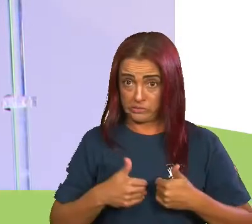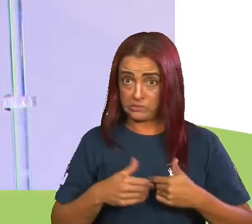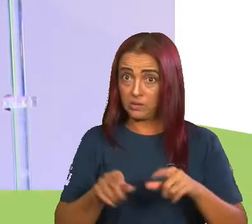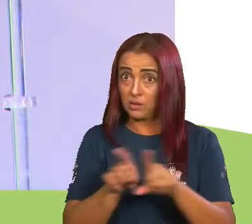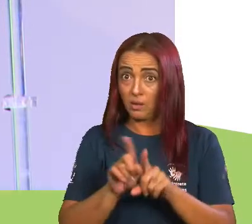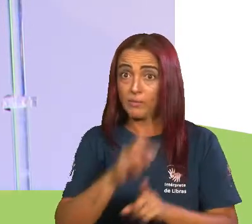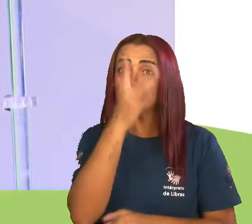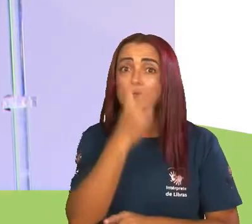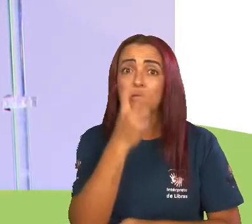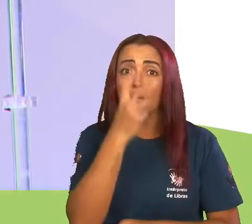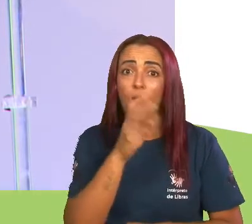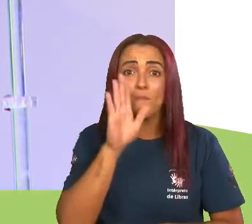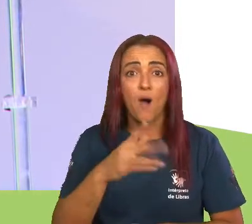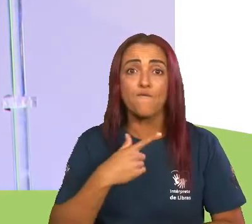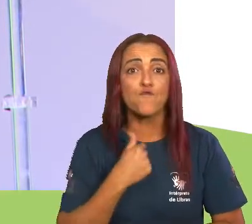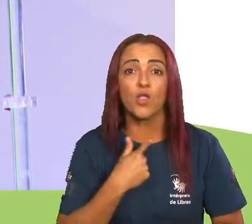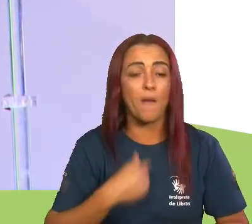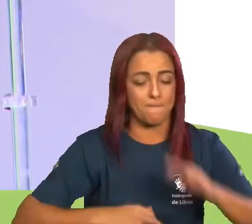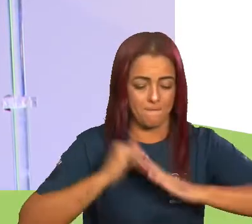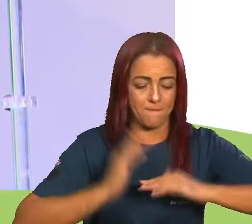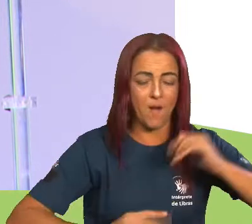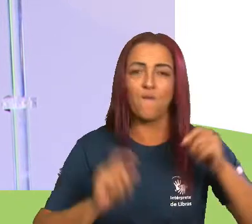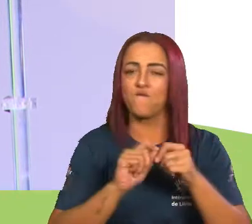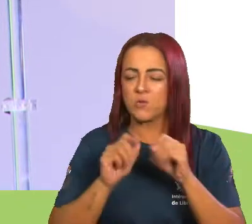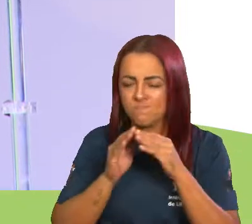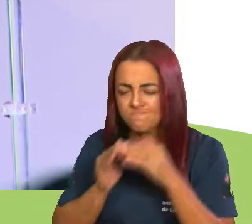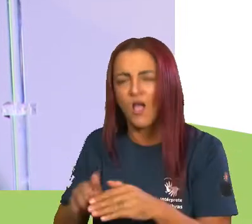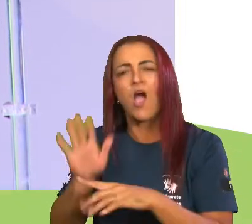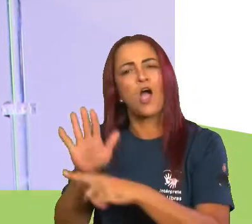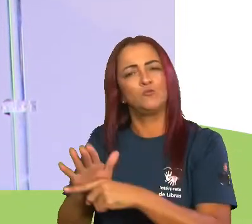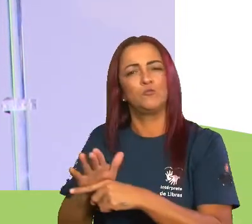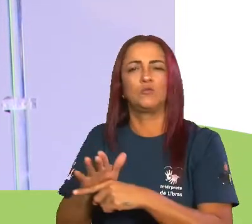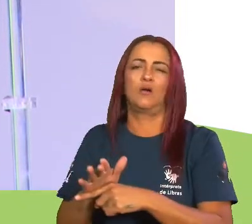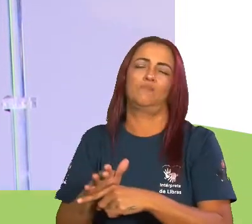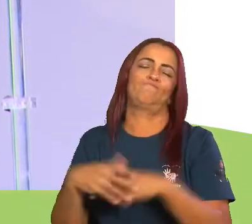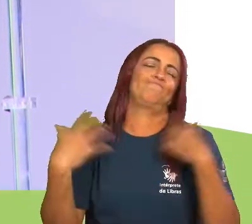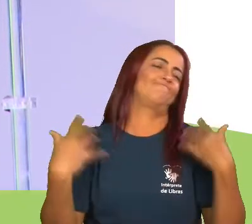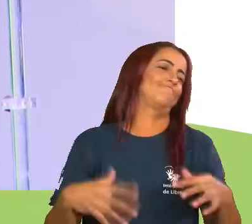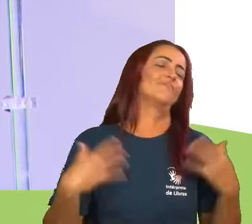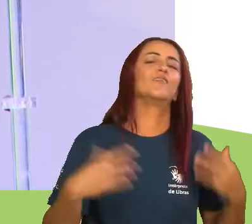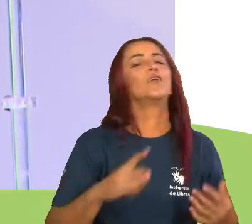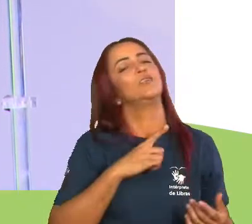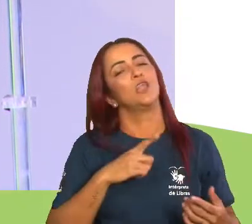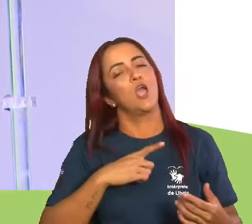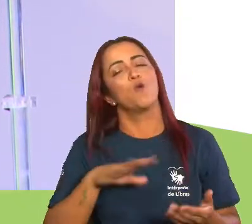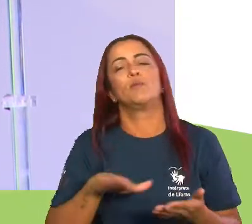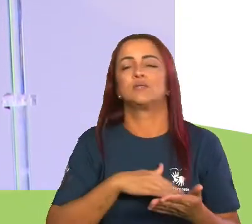João. Por isso, a gente faz com muito amor. É uma secretaria